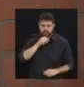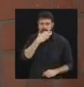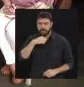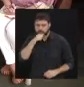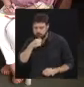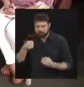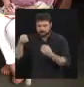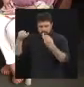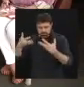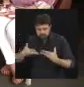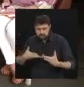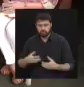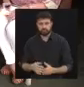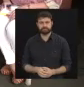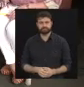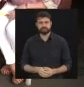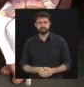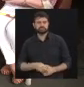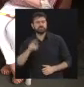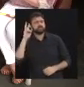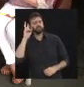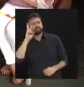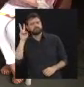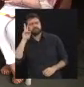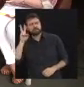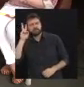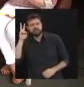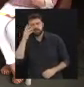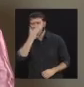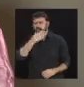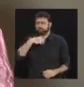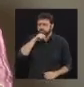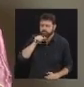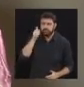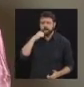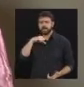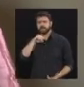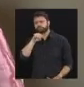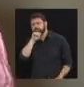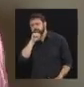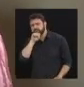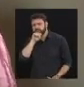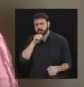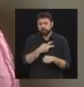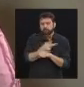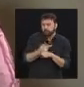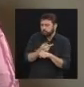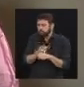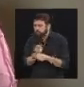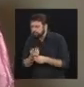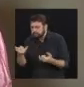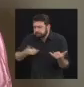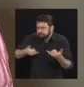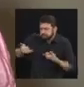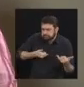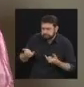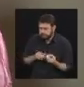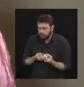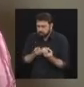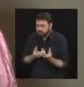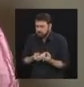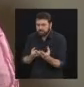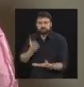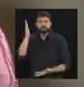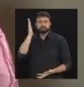que eu tenho. E você se lembra dos seus pais buscando informações?